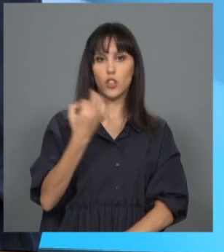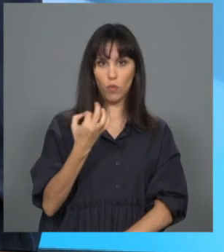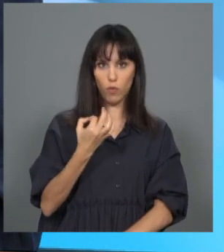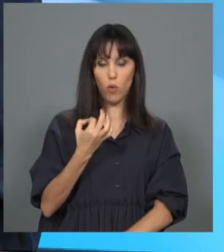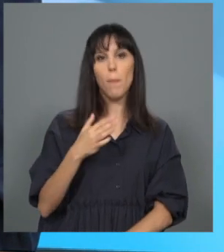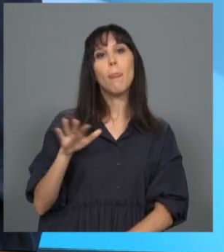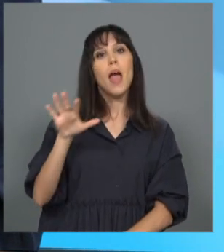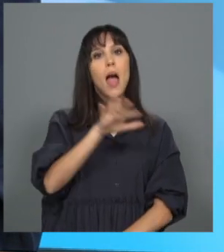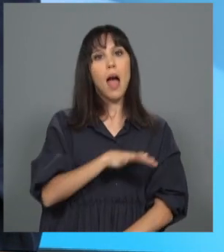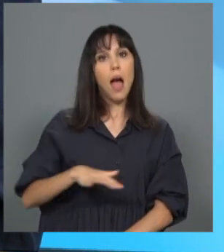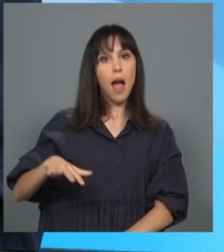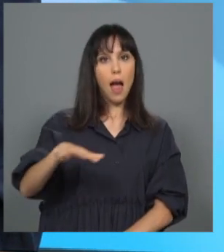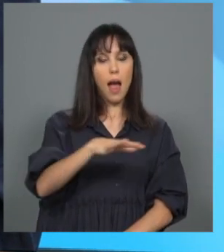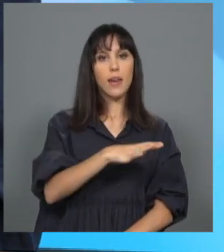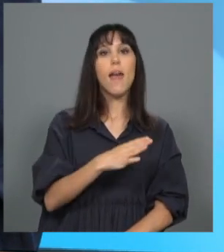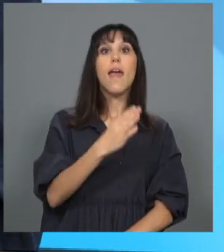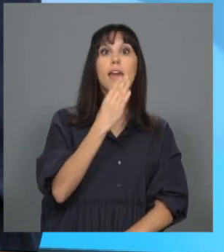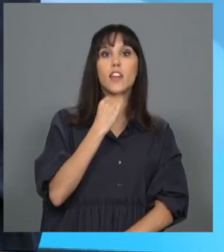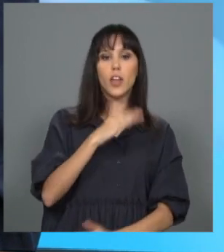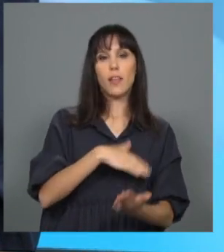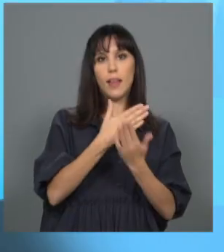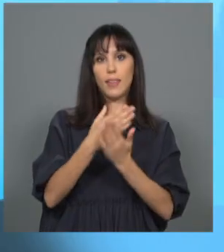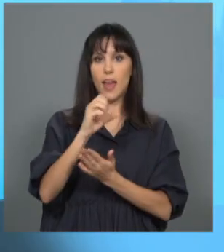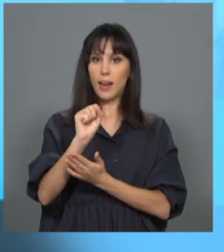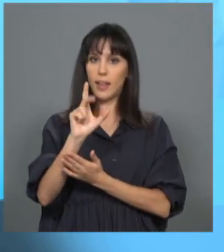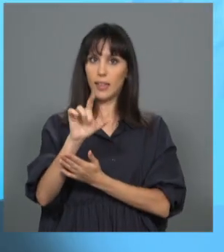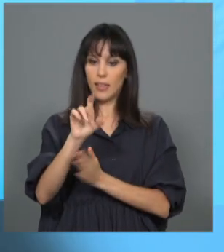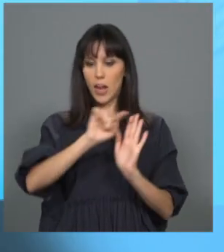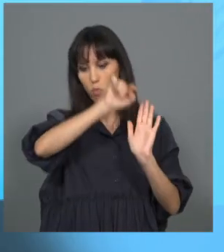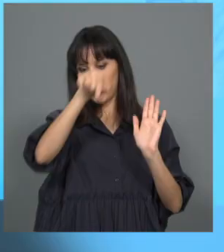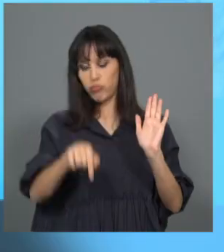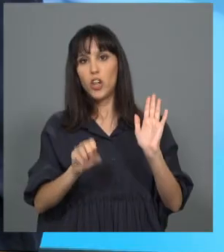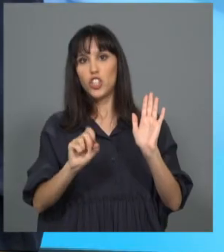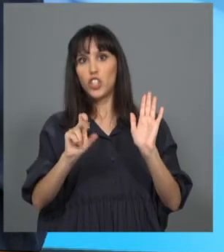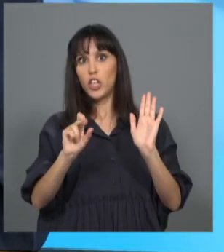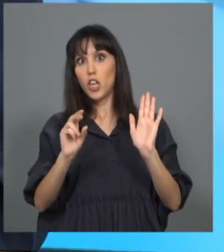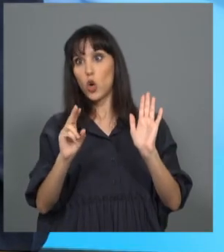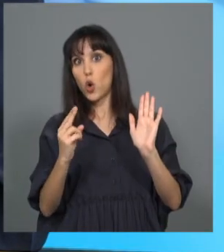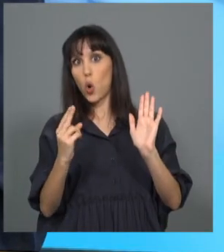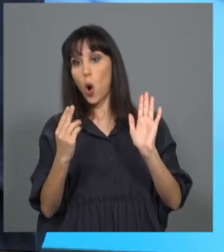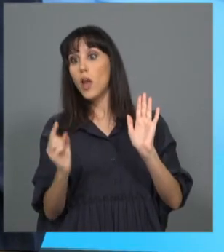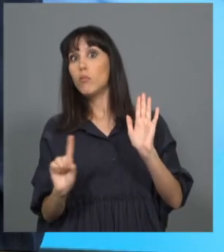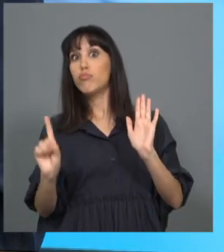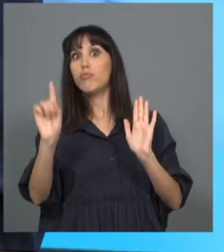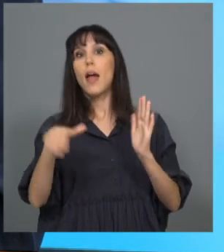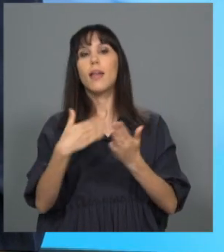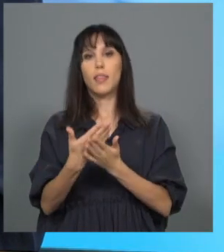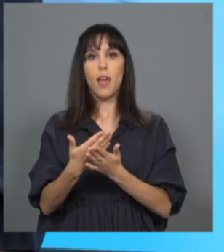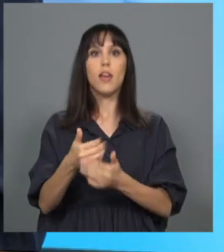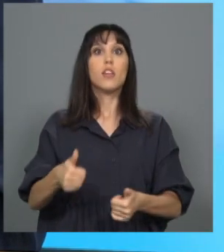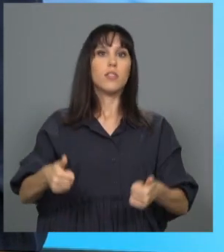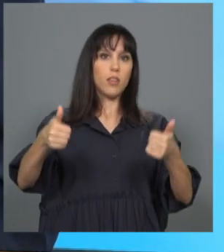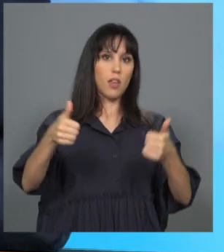desde a Galileia, atravessando a Samaria, descendo até Jericó e subindo para Jerusalém, onde